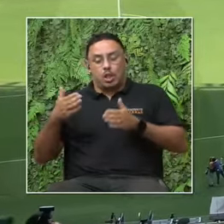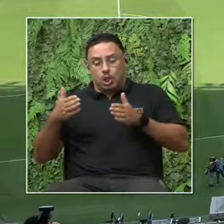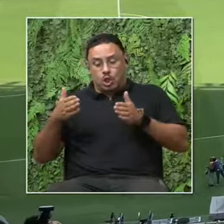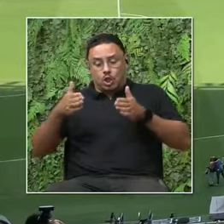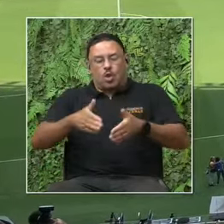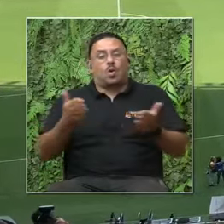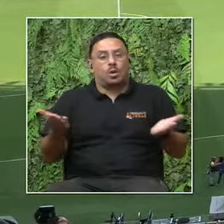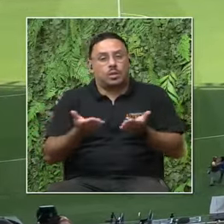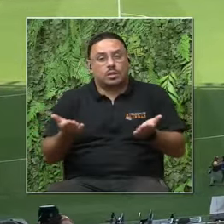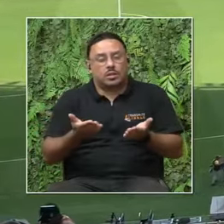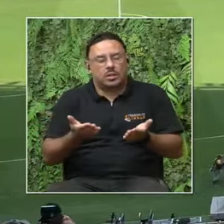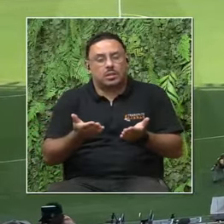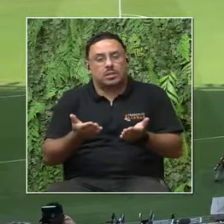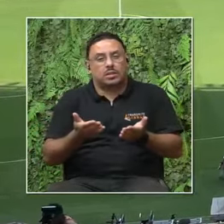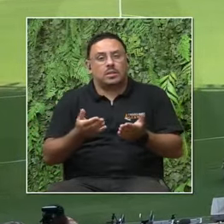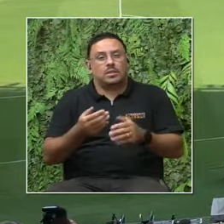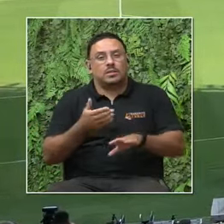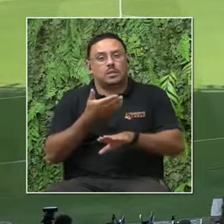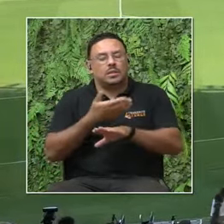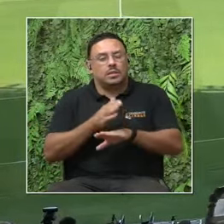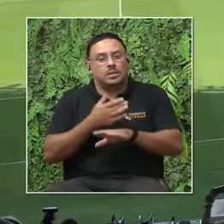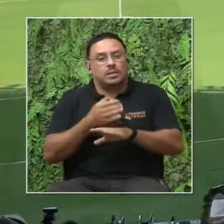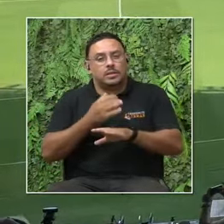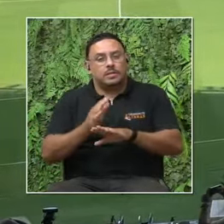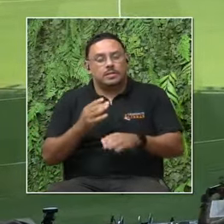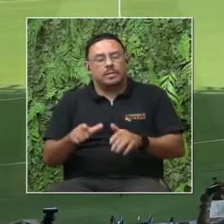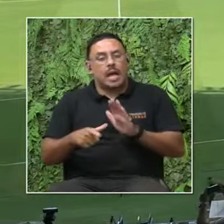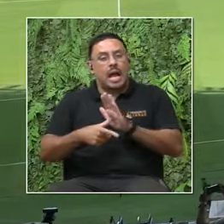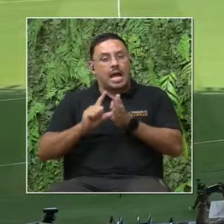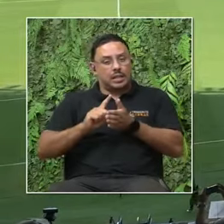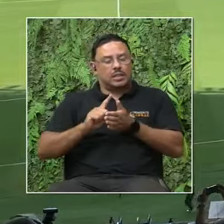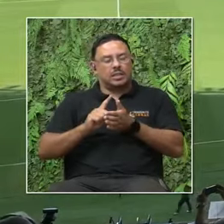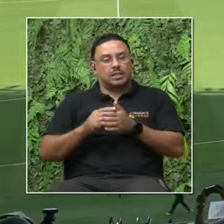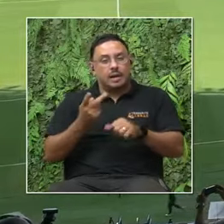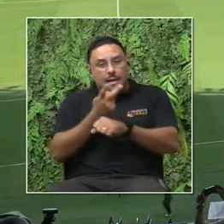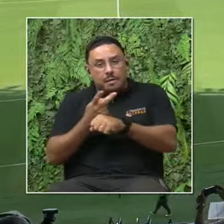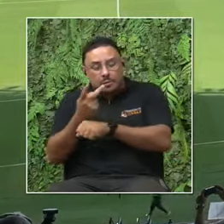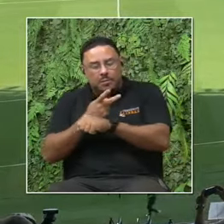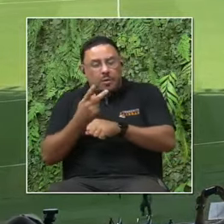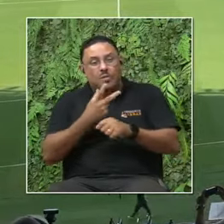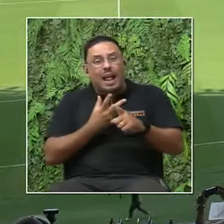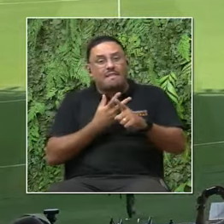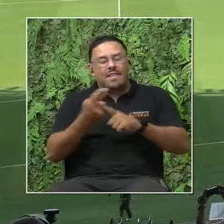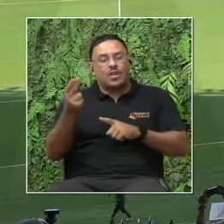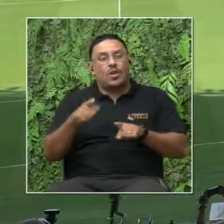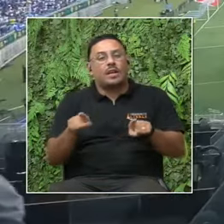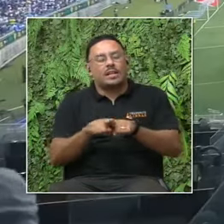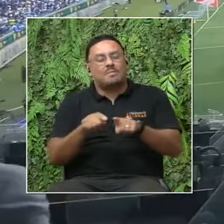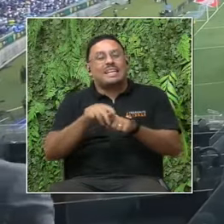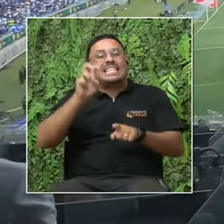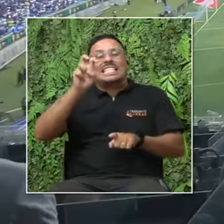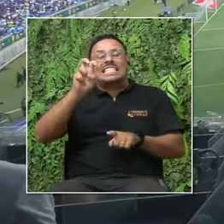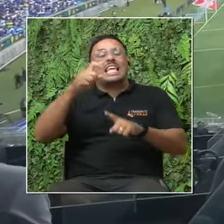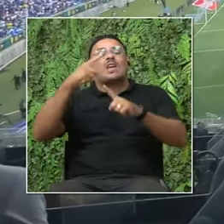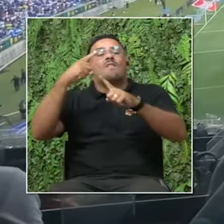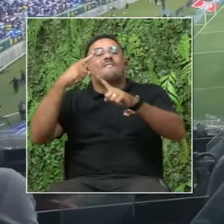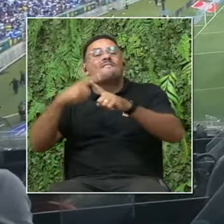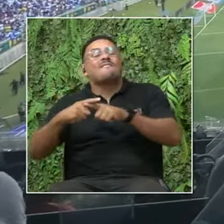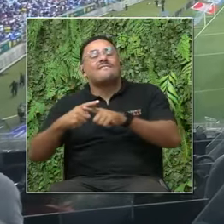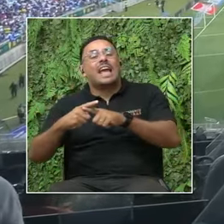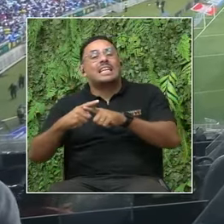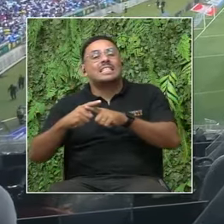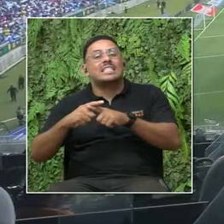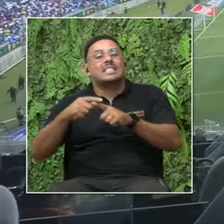subindo em breve para o aquecimento em busca da Vitória e do penta campeonato que não vem desde